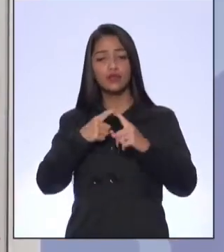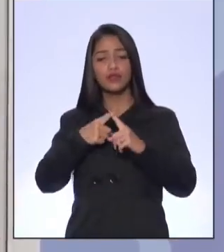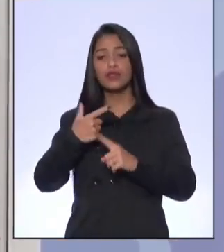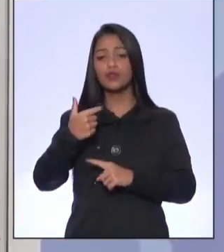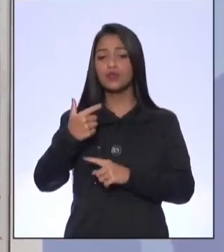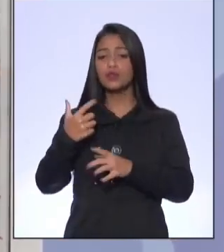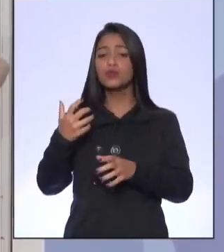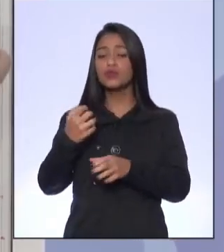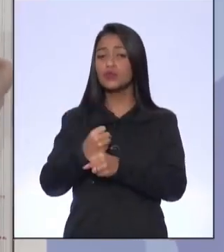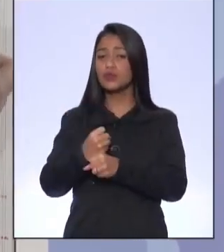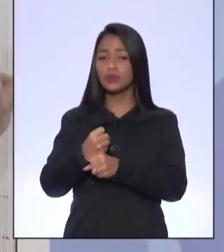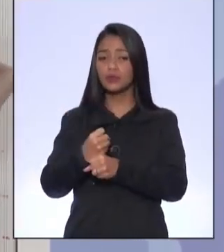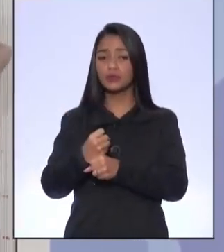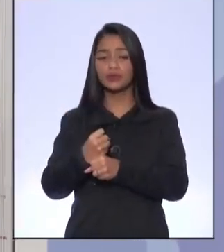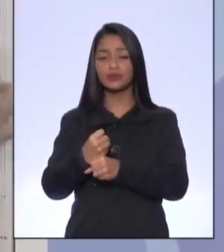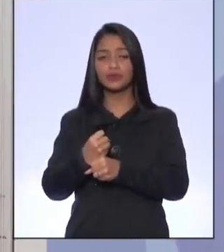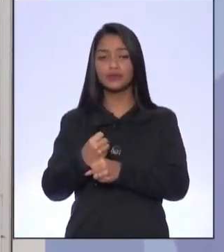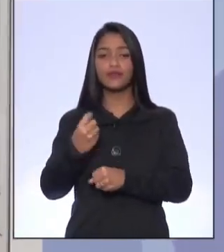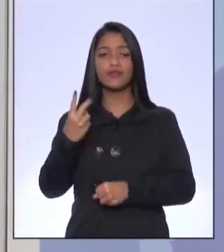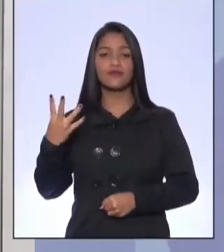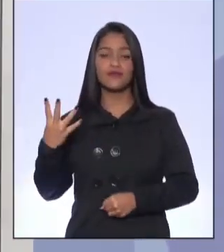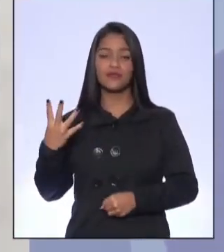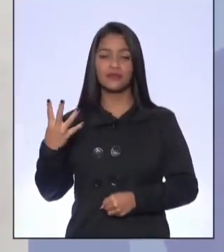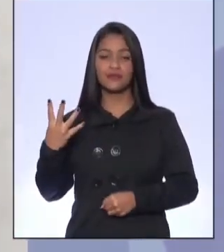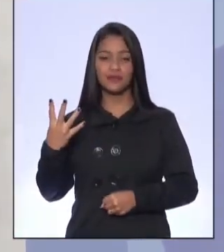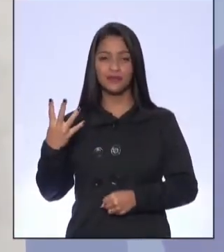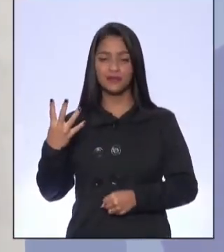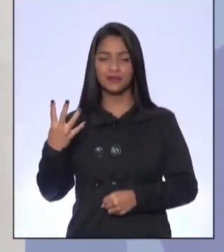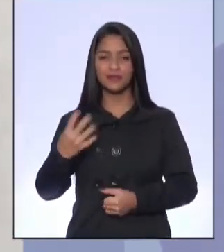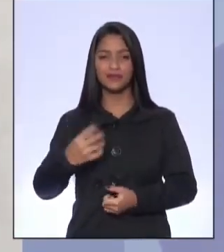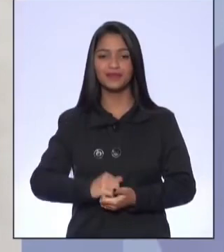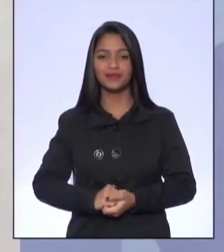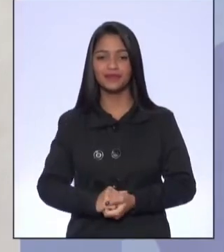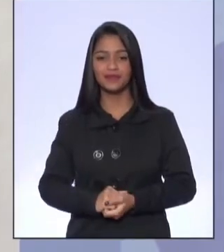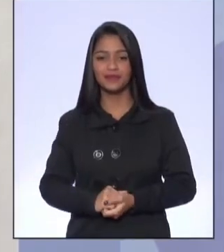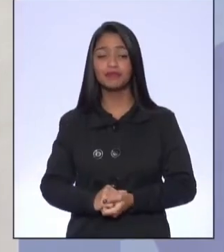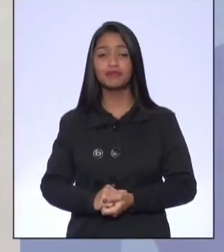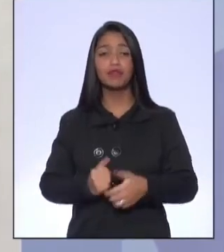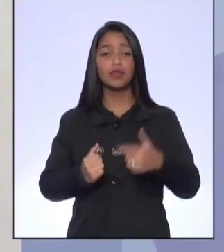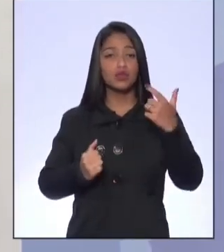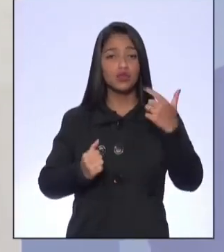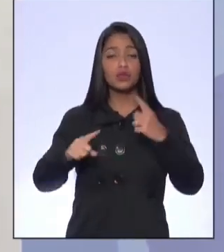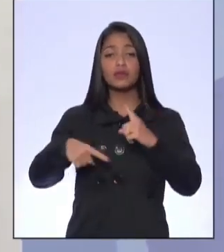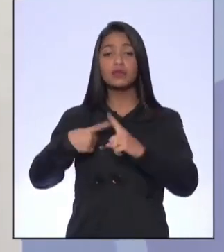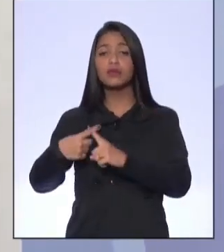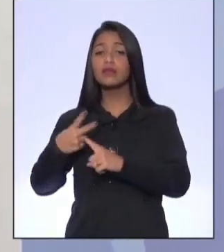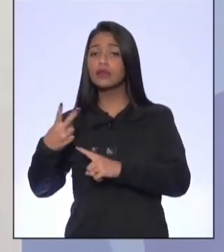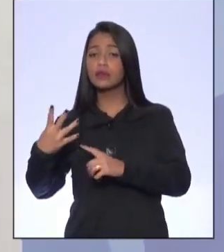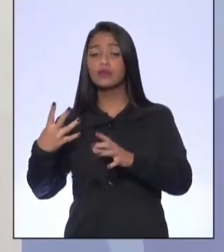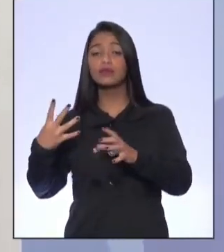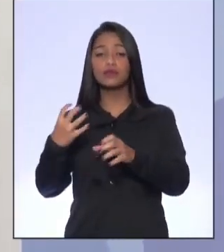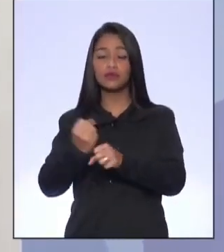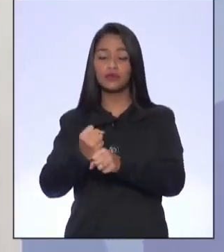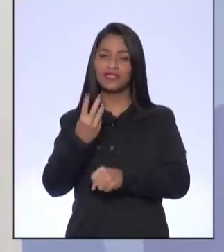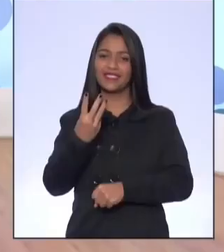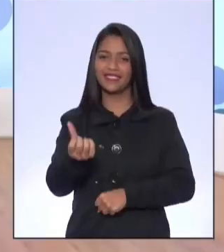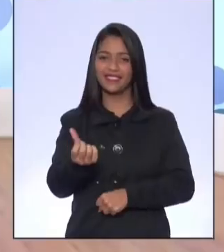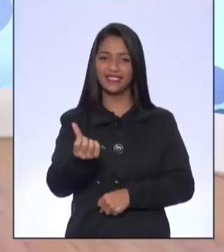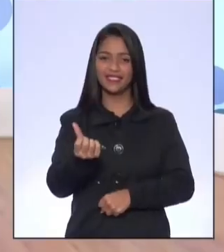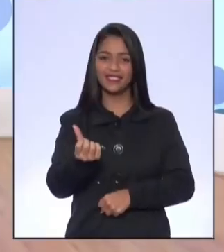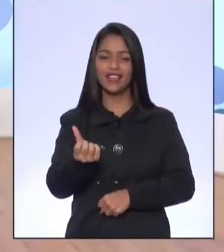12. Então eu tenho aqui, ó, 24. Se eu somar as duas, né, eu volto para 36.